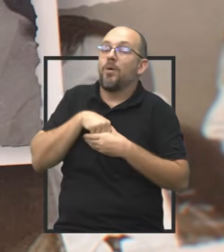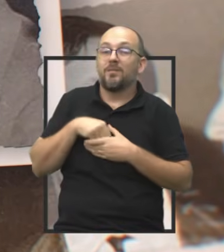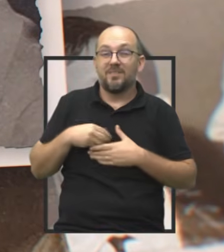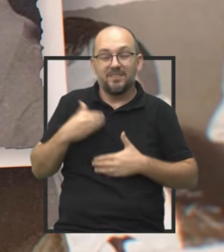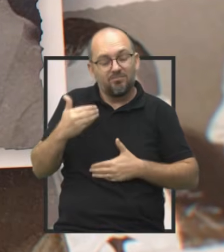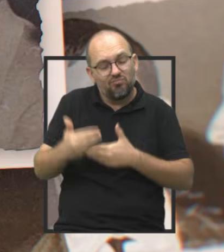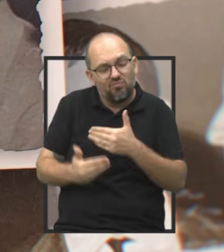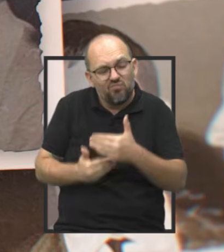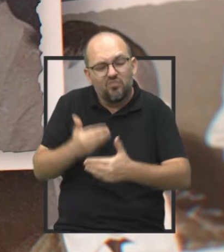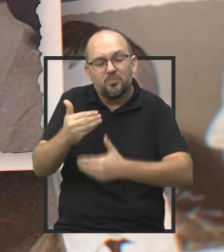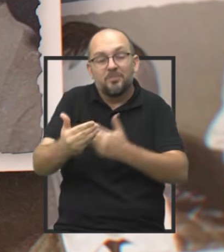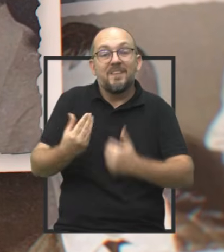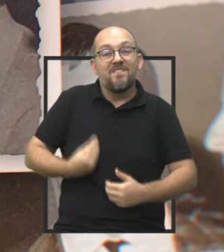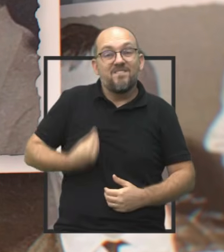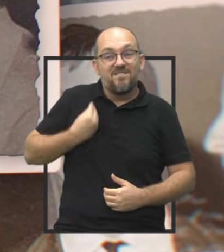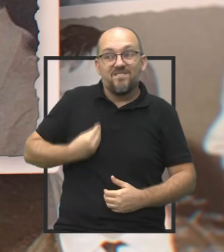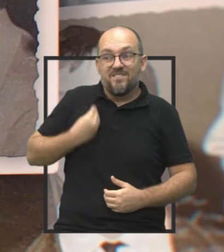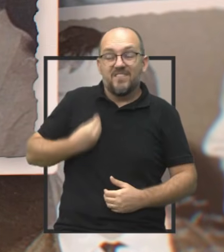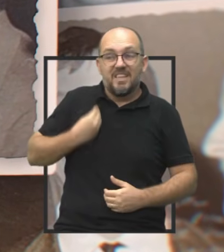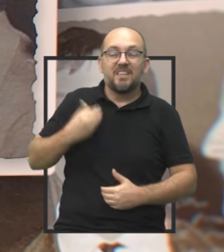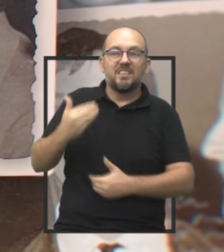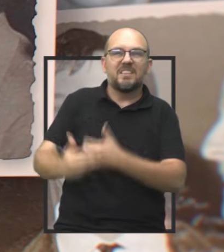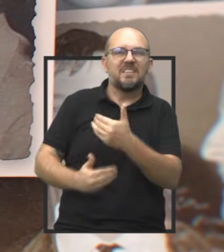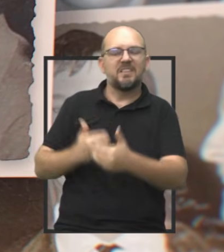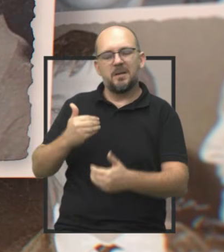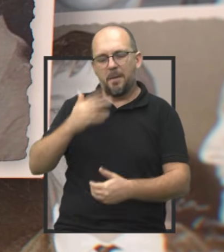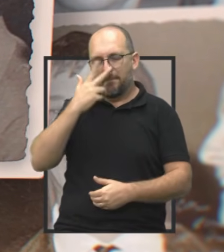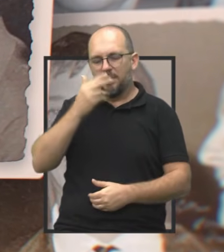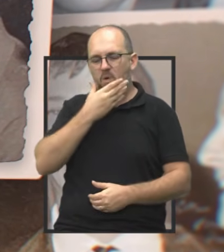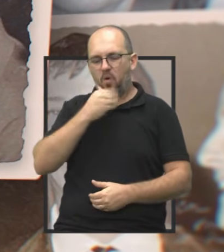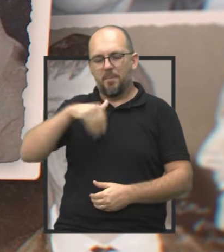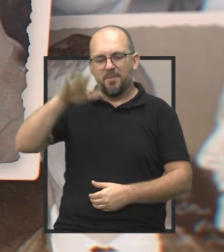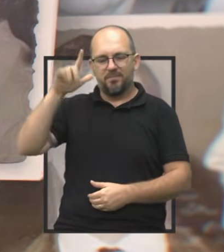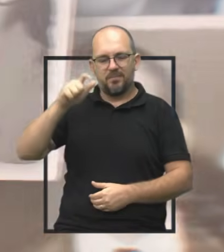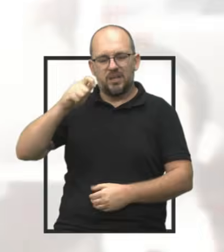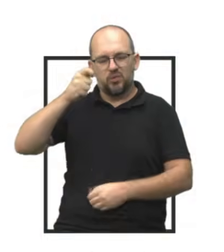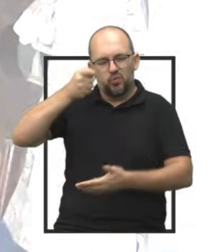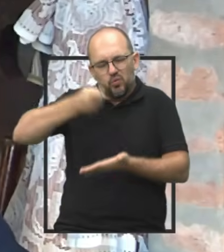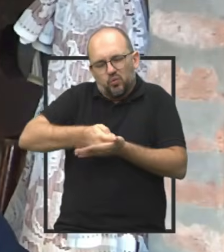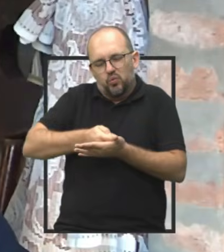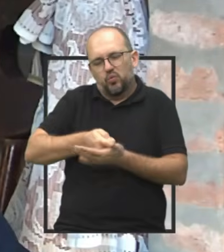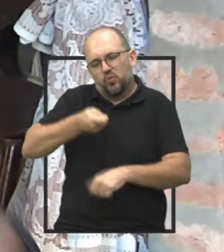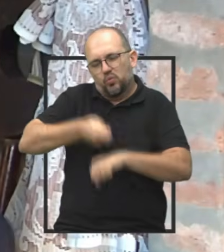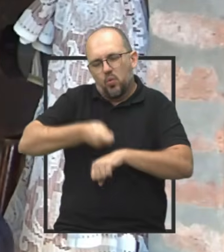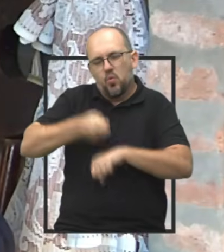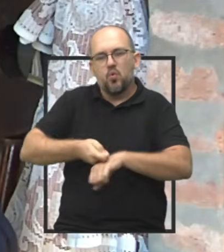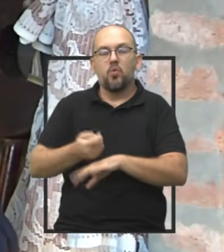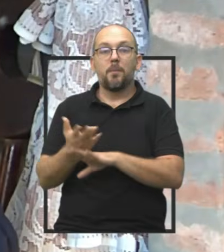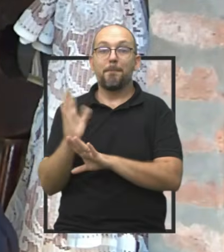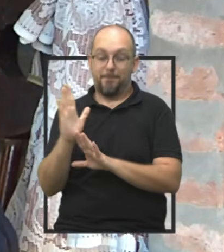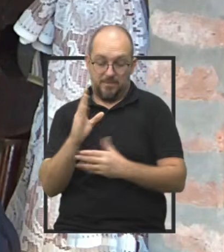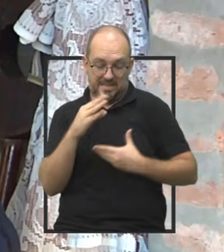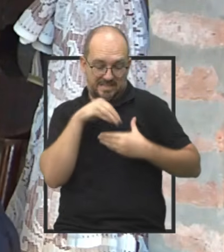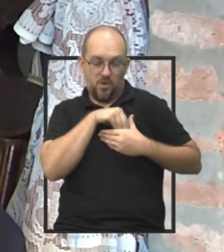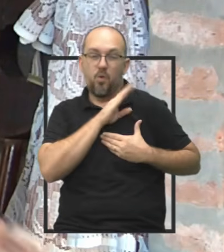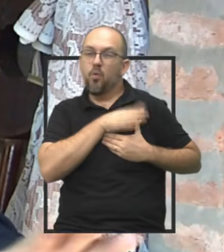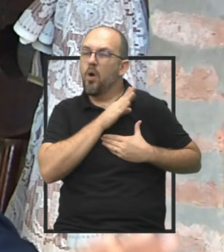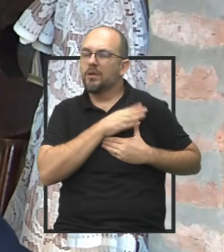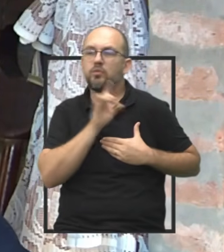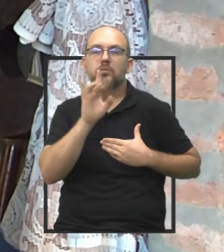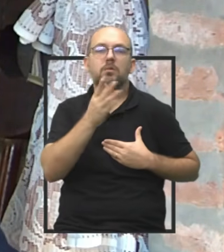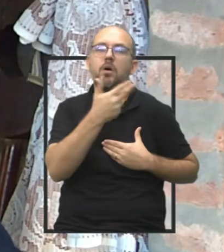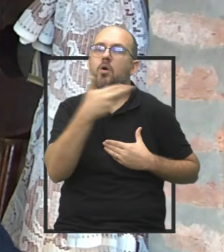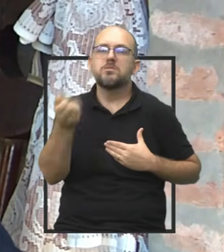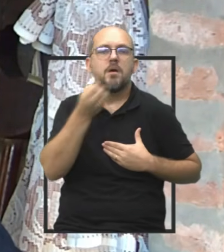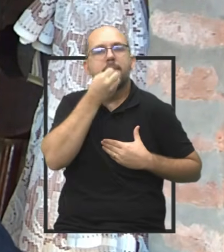vida deixou ele, a vida fez dele um homem mais duro, porque naquele coração só